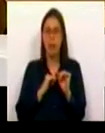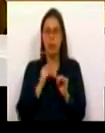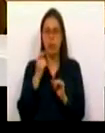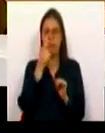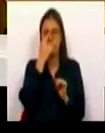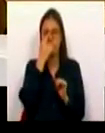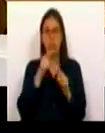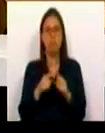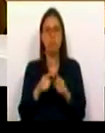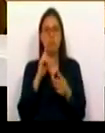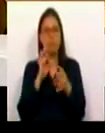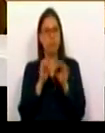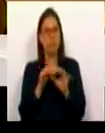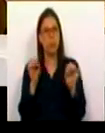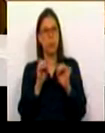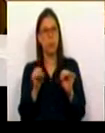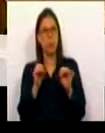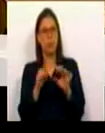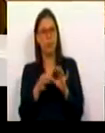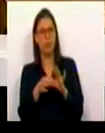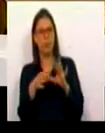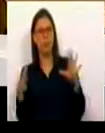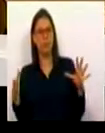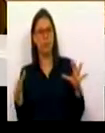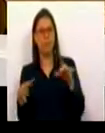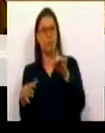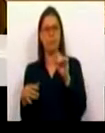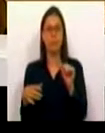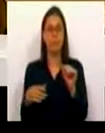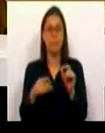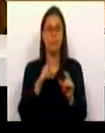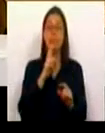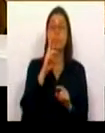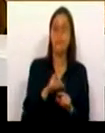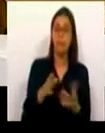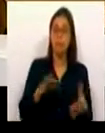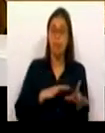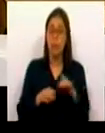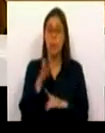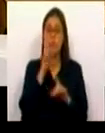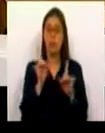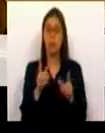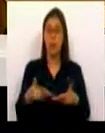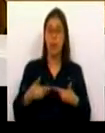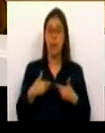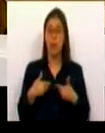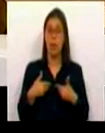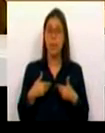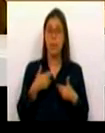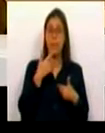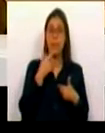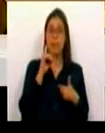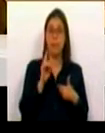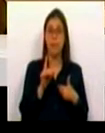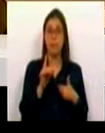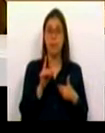um pouco incoerente, um pouco desgarrado. Talvez as respostas do Sr. Deputado nos ajudem a